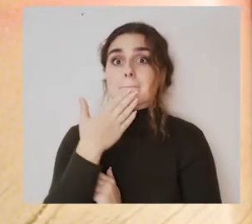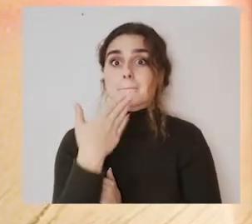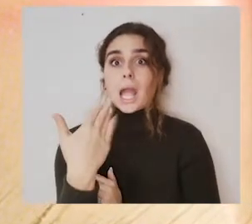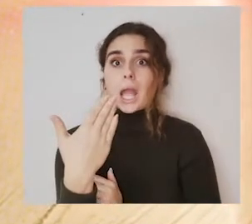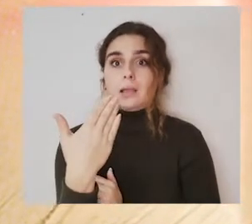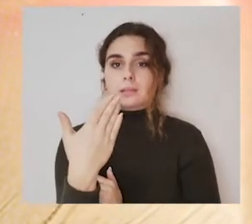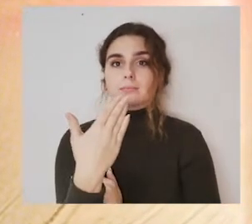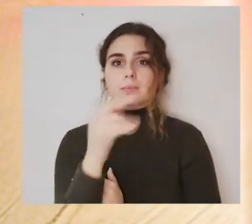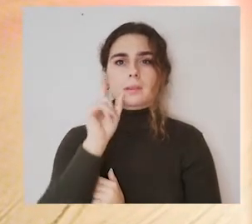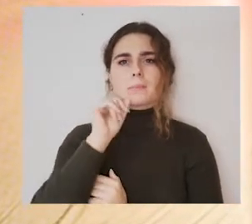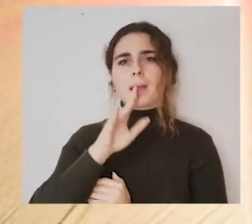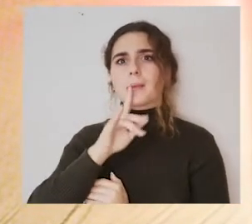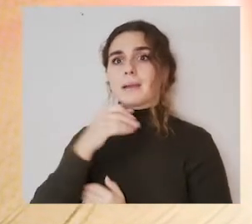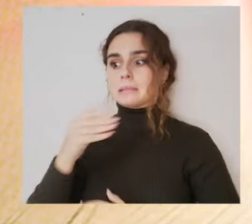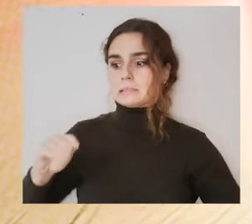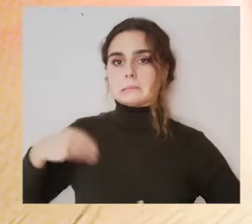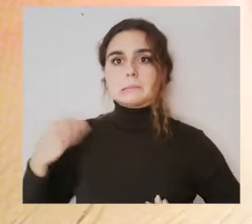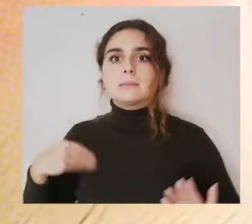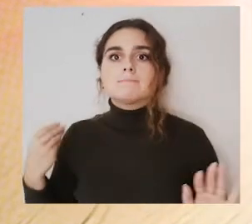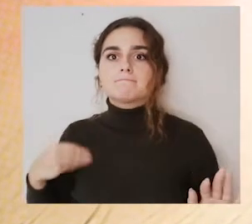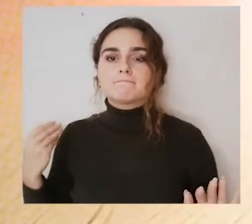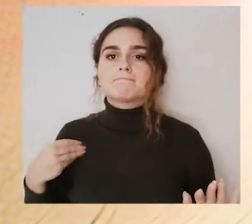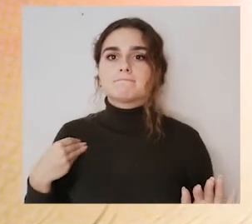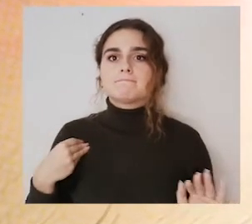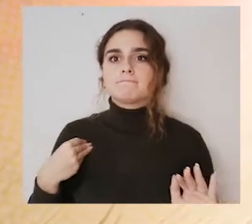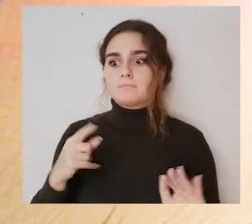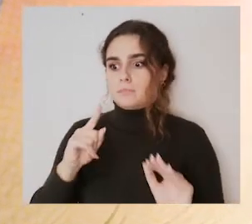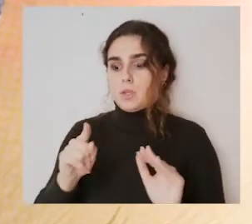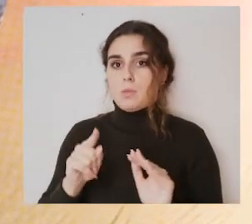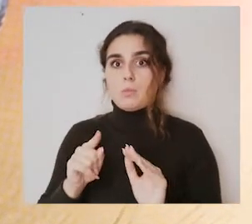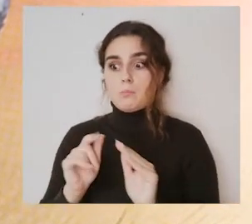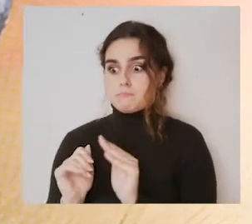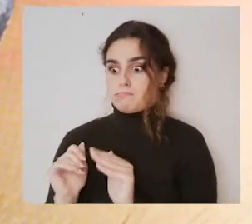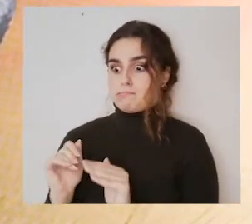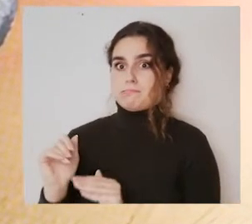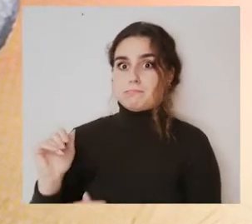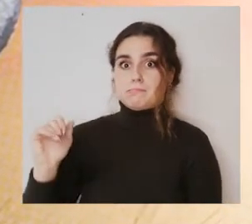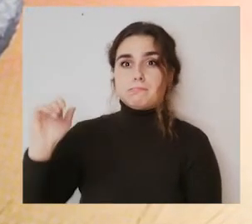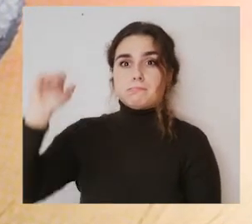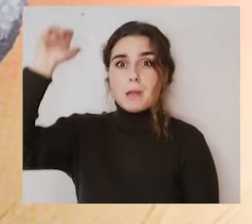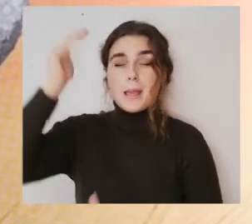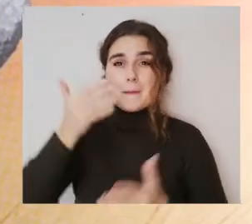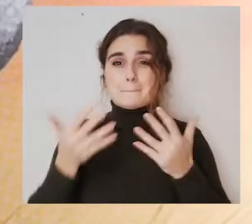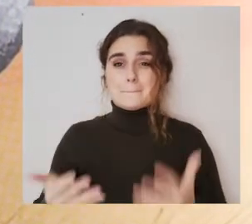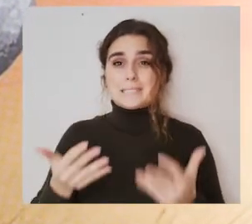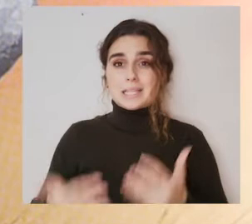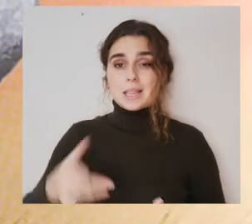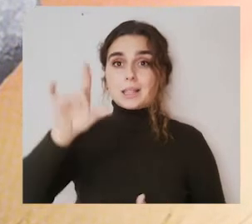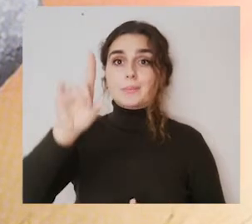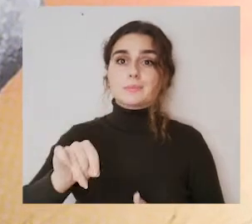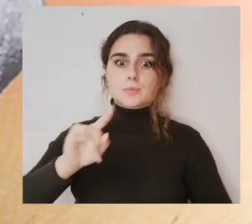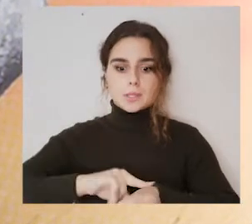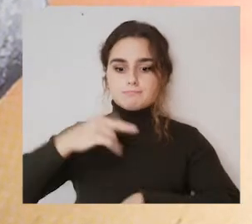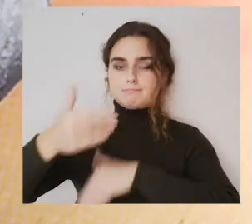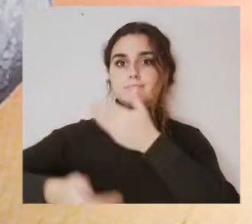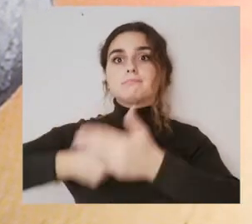gigante. Os seus pais andavam preocupados. O trombudo foi ficando cada vez maior e muito pesado. O tempo